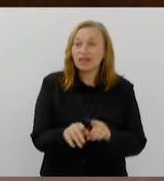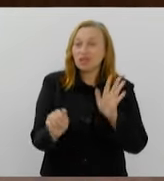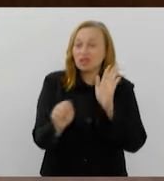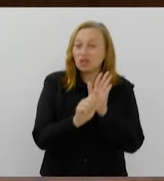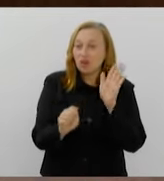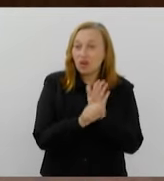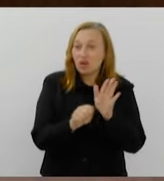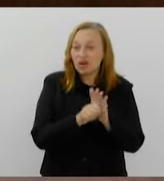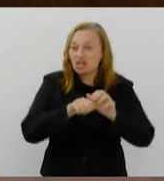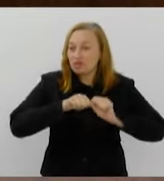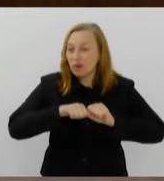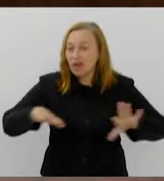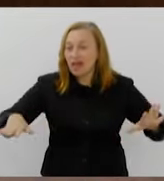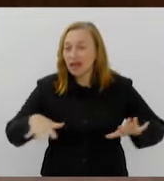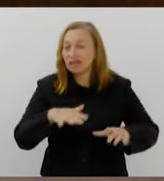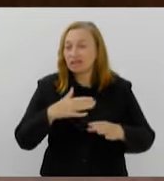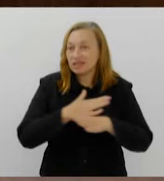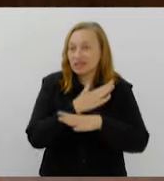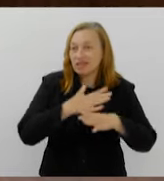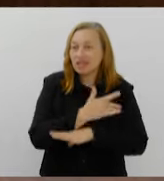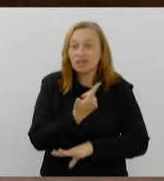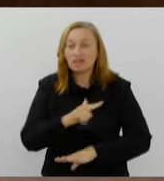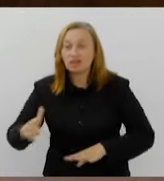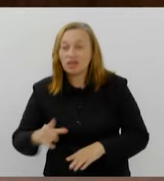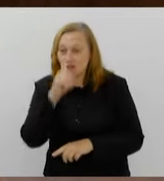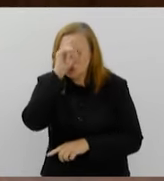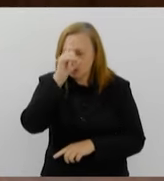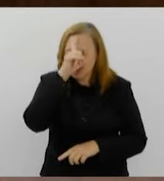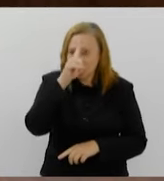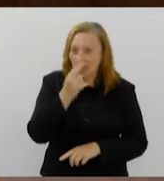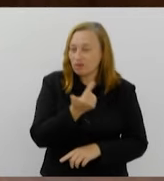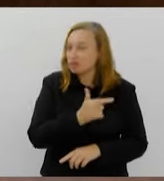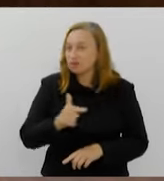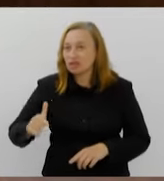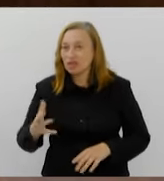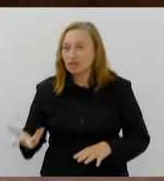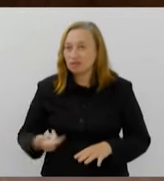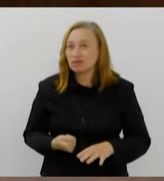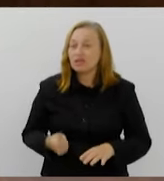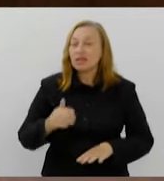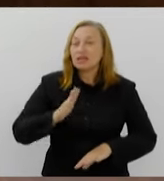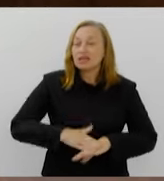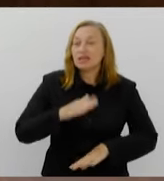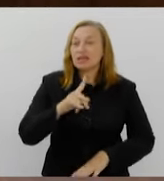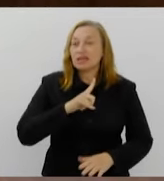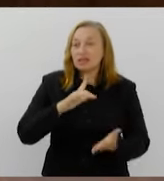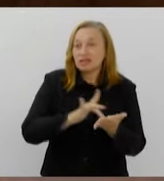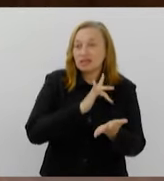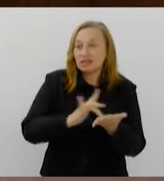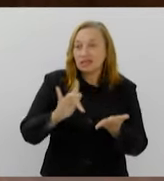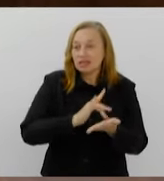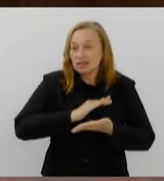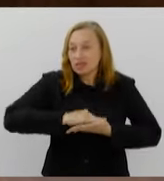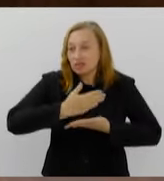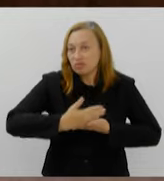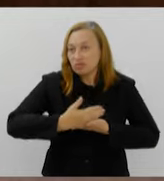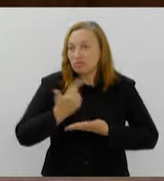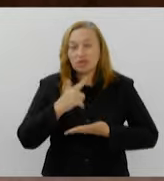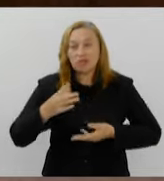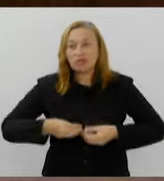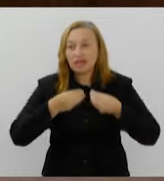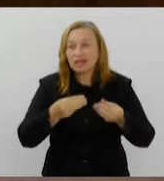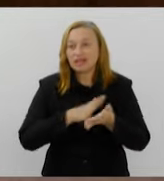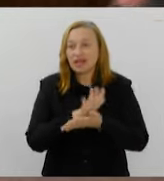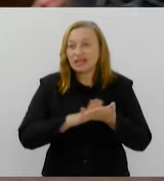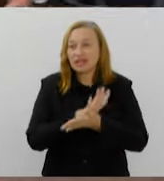não tem um hospital de alta complexidade a gente tem 6.000 tablets e não entreg a crianças dentro das escolas pú para concluir por